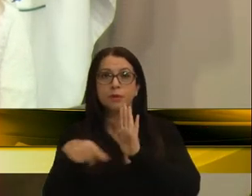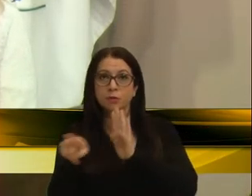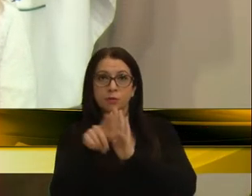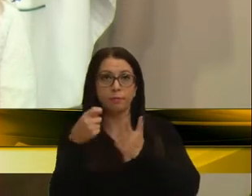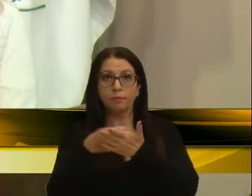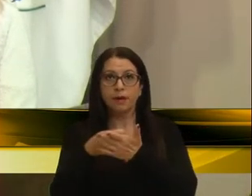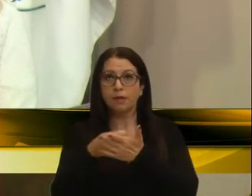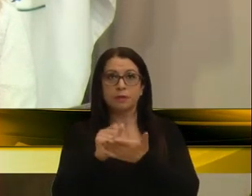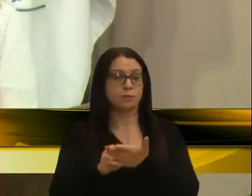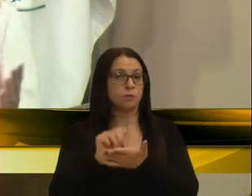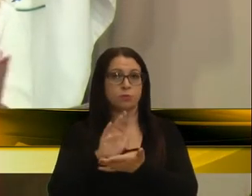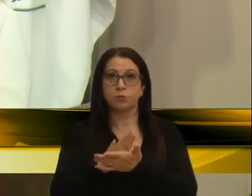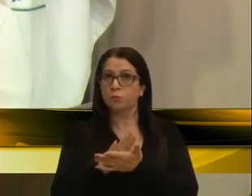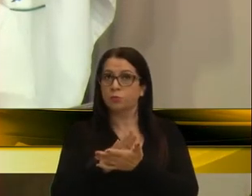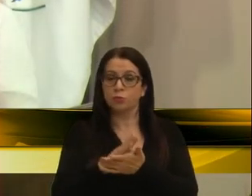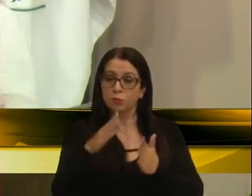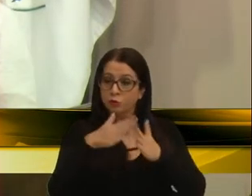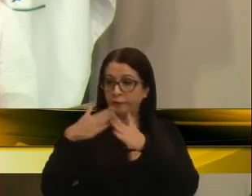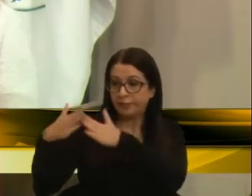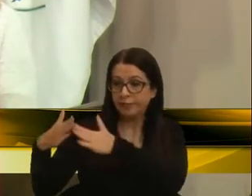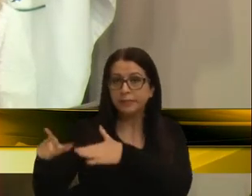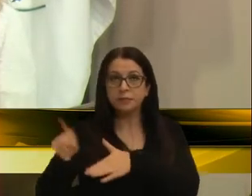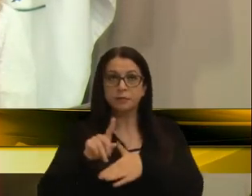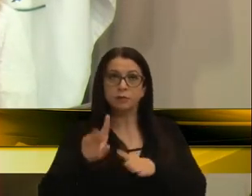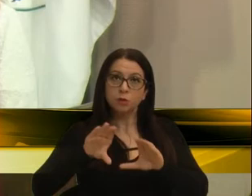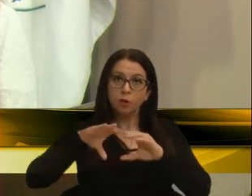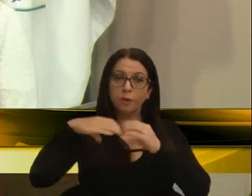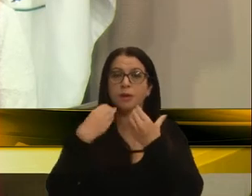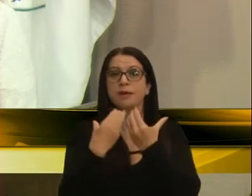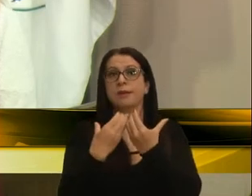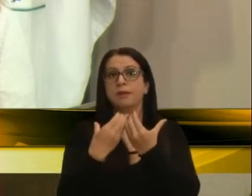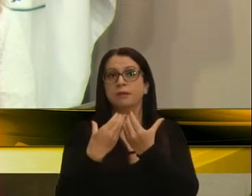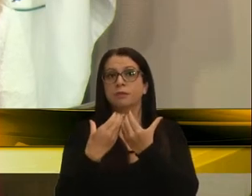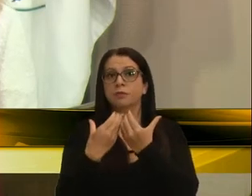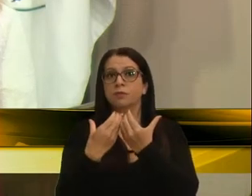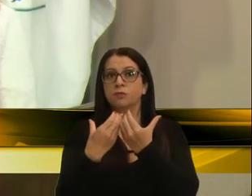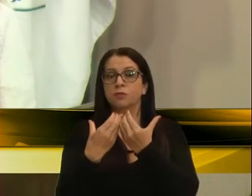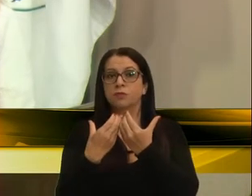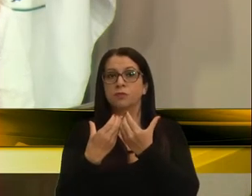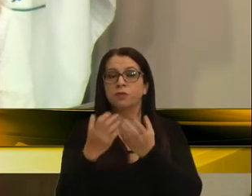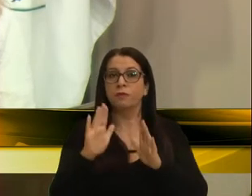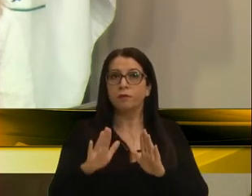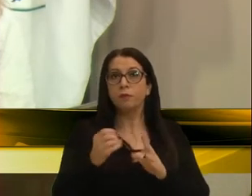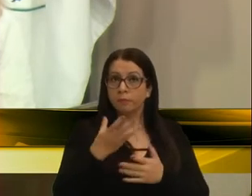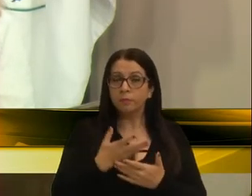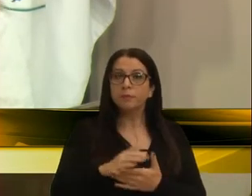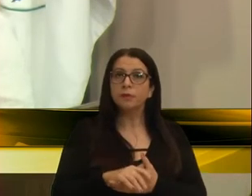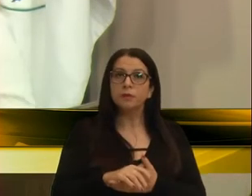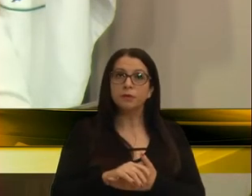pagando multa, os vizinhos e a comunidade ficam bem,